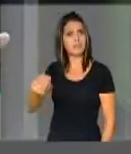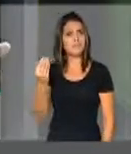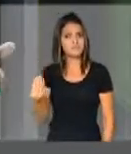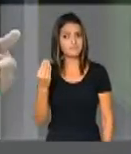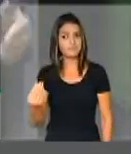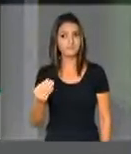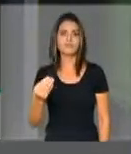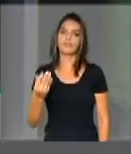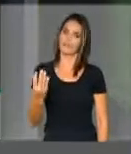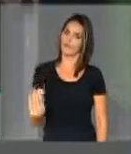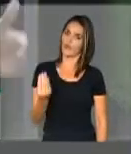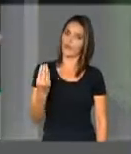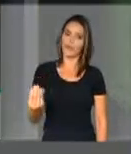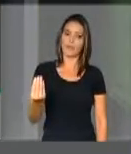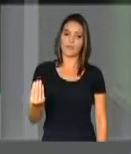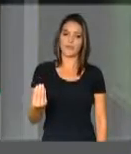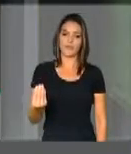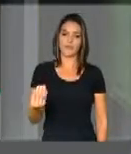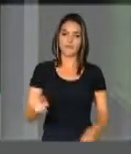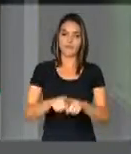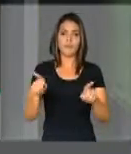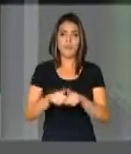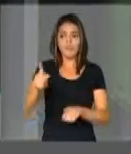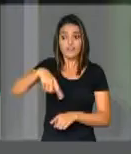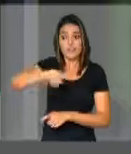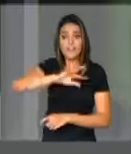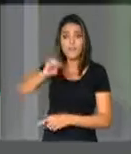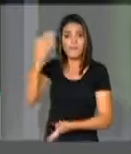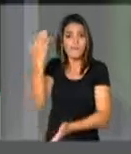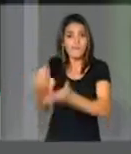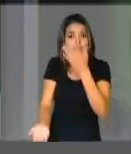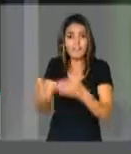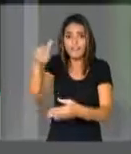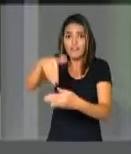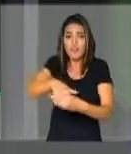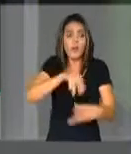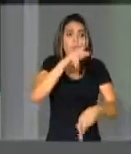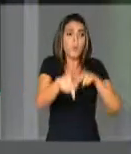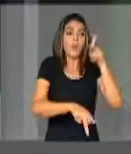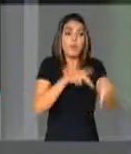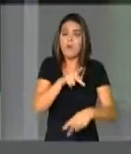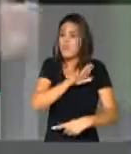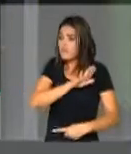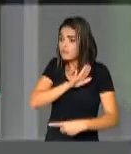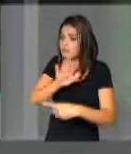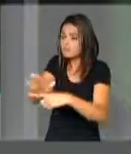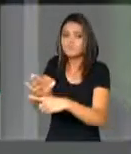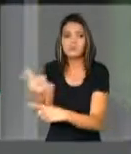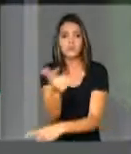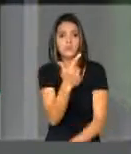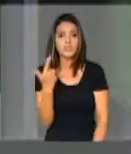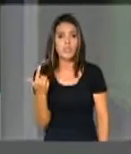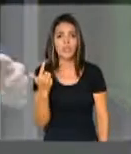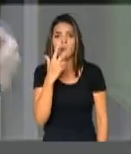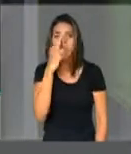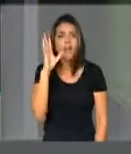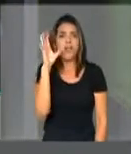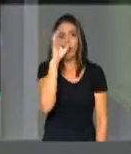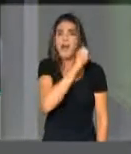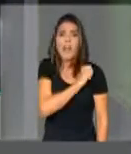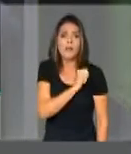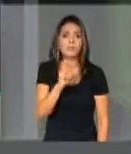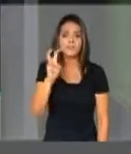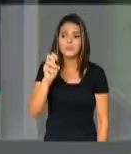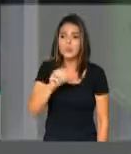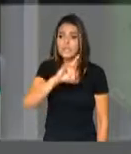de perder a votação como está perdendo apoio popular como já não têm mais entusiasmo por tão pouco tempo é uma